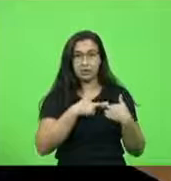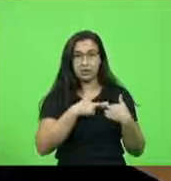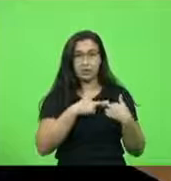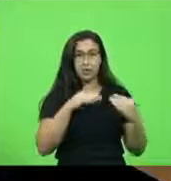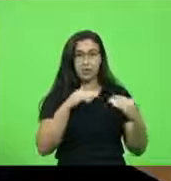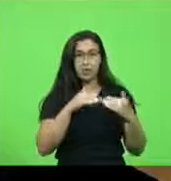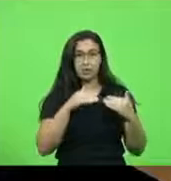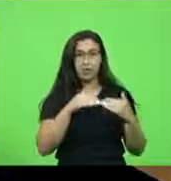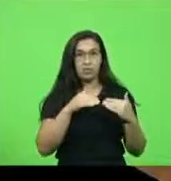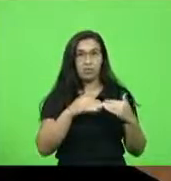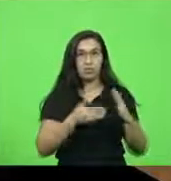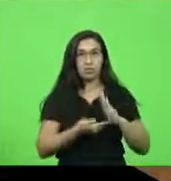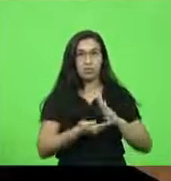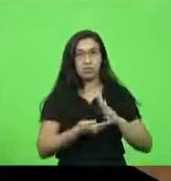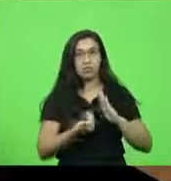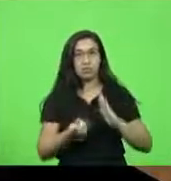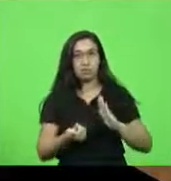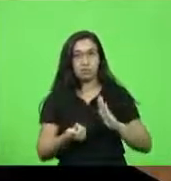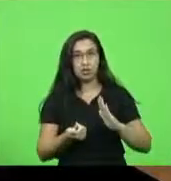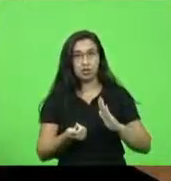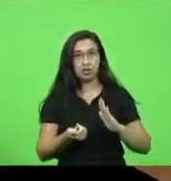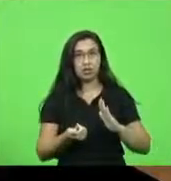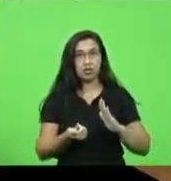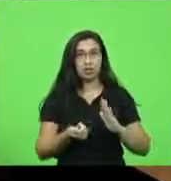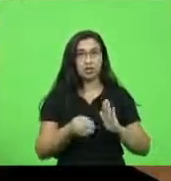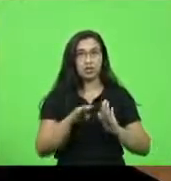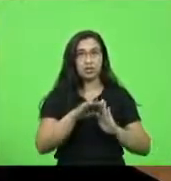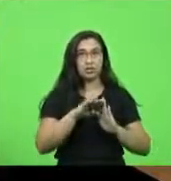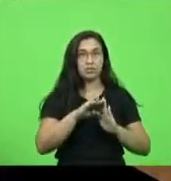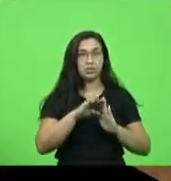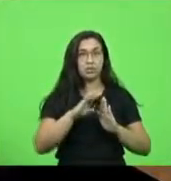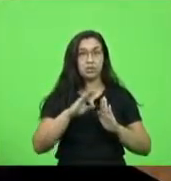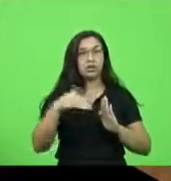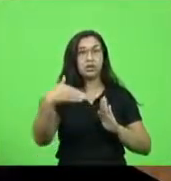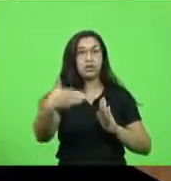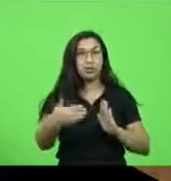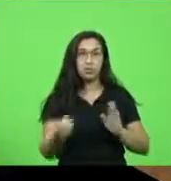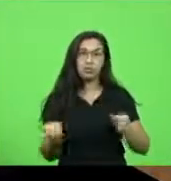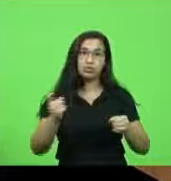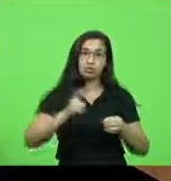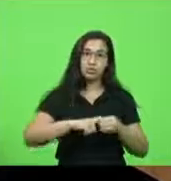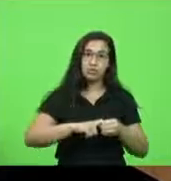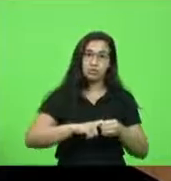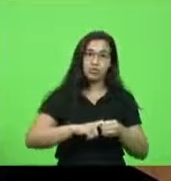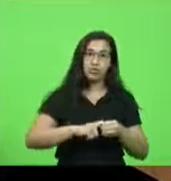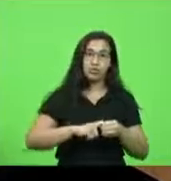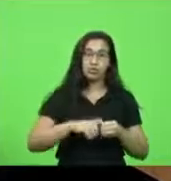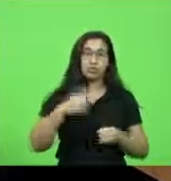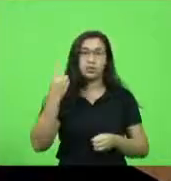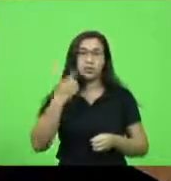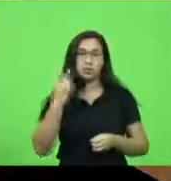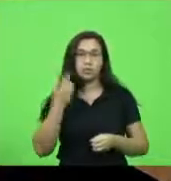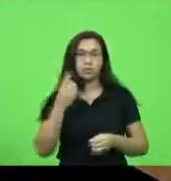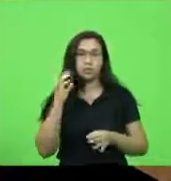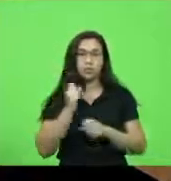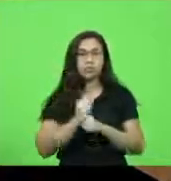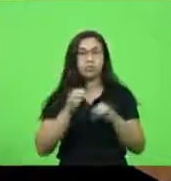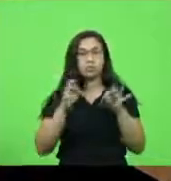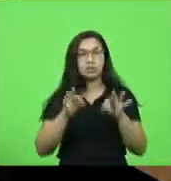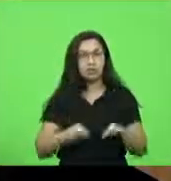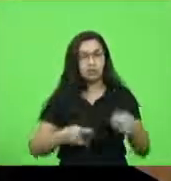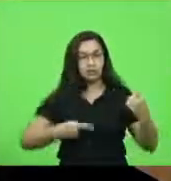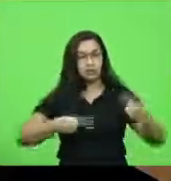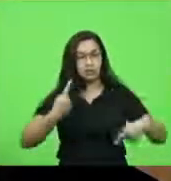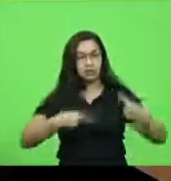nós tiraríamos de pauta e colocaríamos aqui quando houver um quórum qualificado para debater